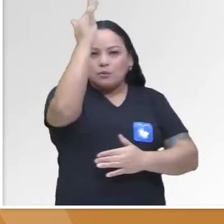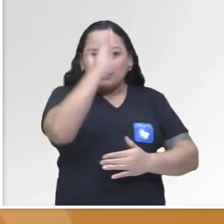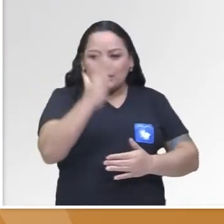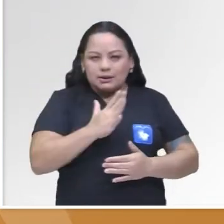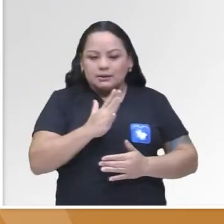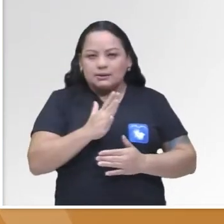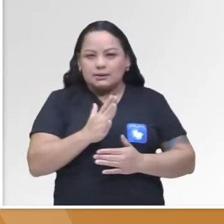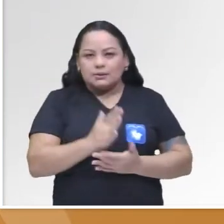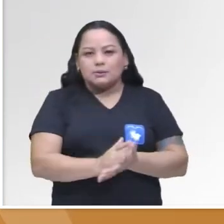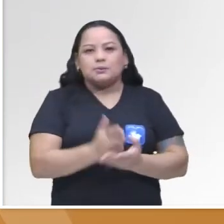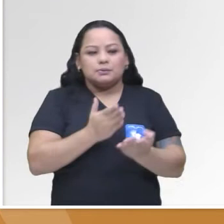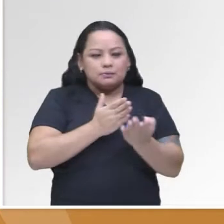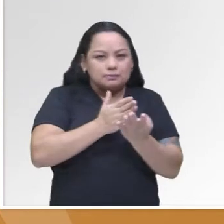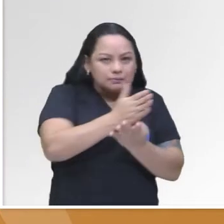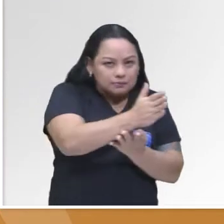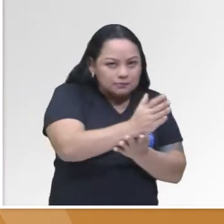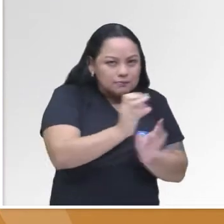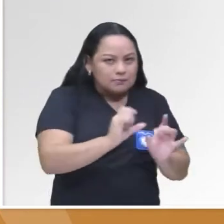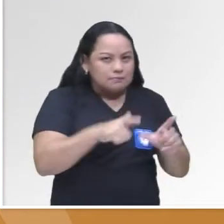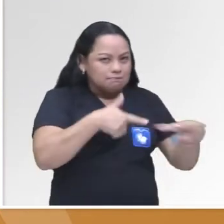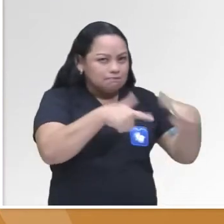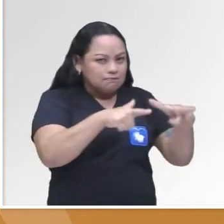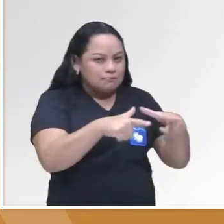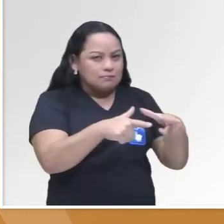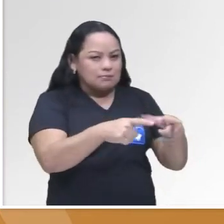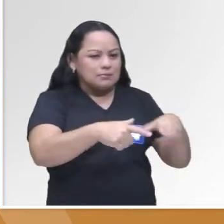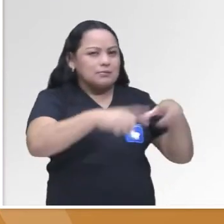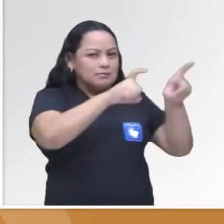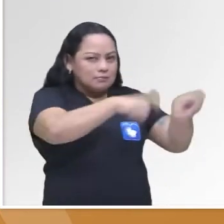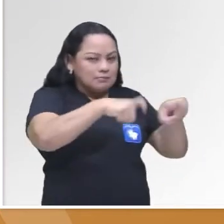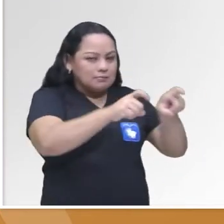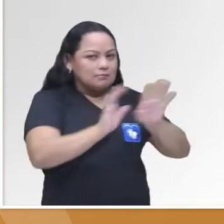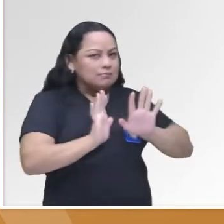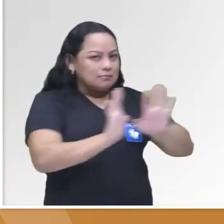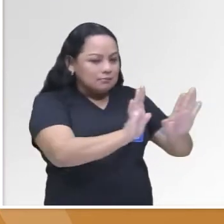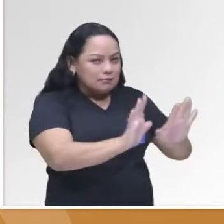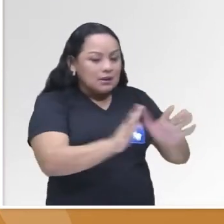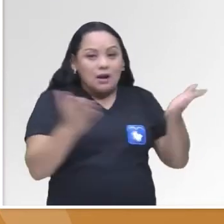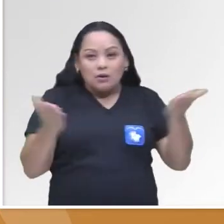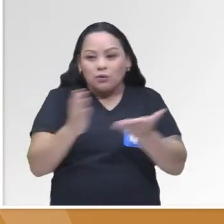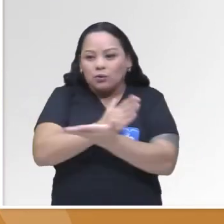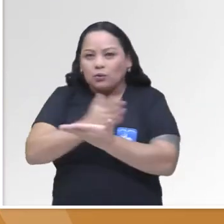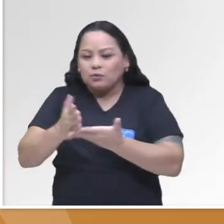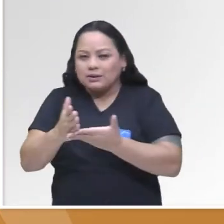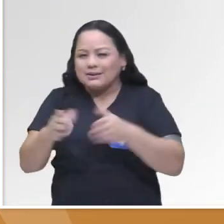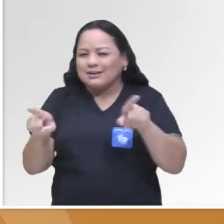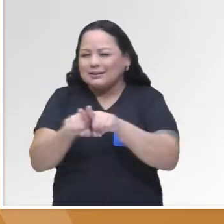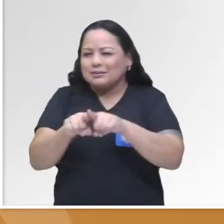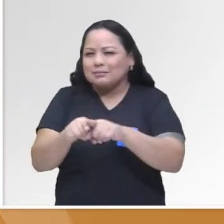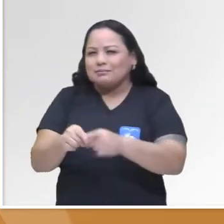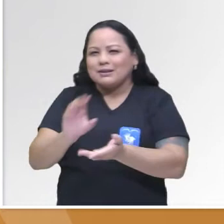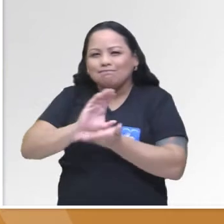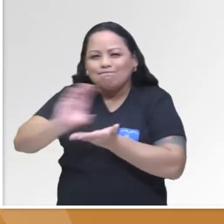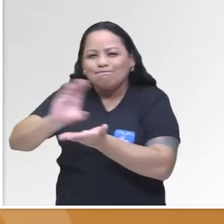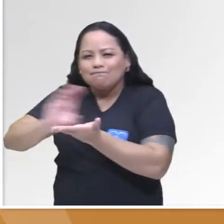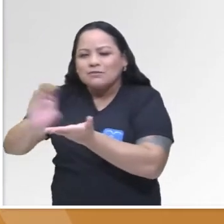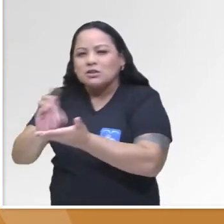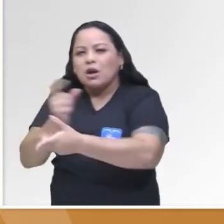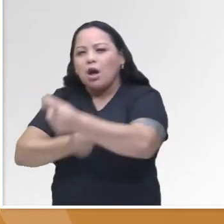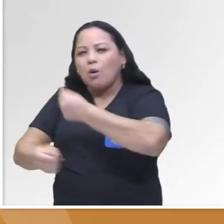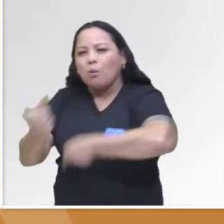de ser essencialmente uma economia agrária para também agora começar a investir numa